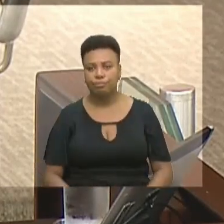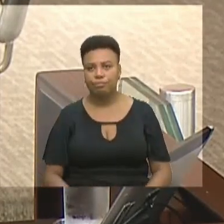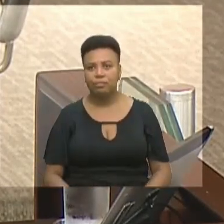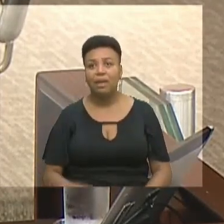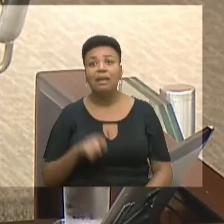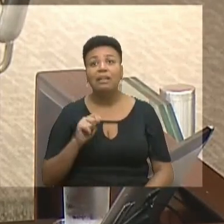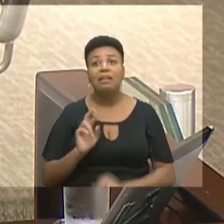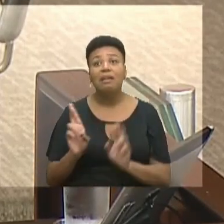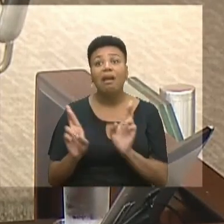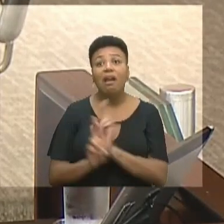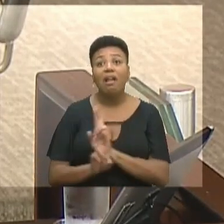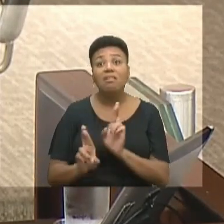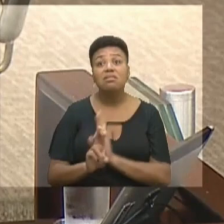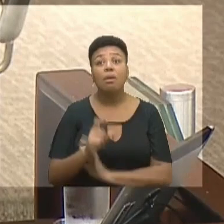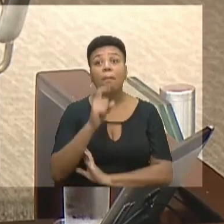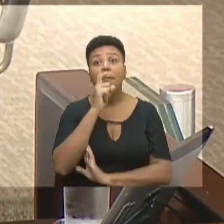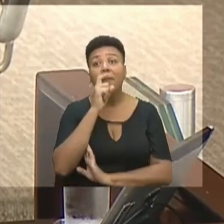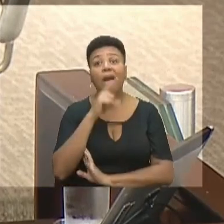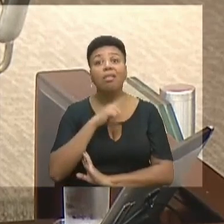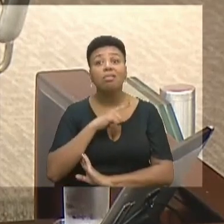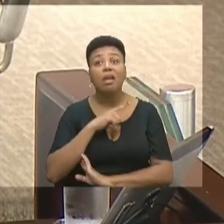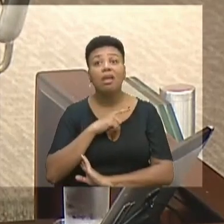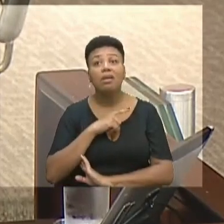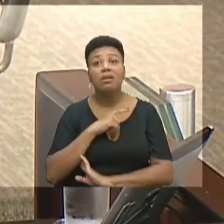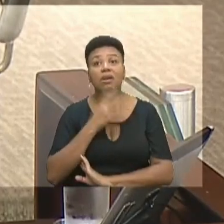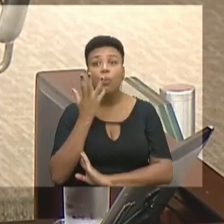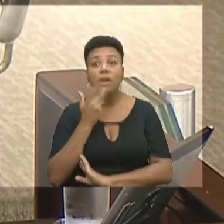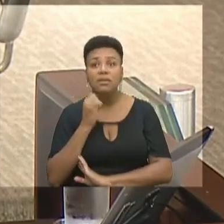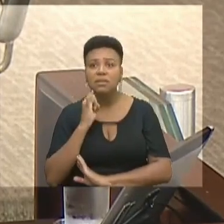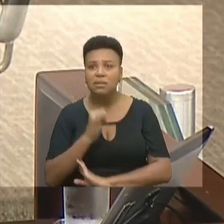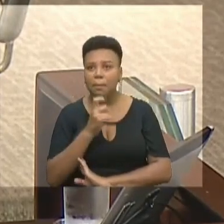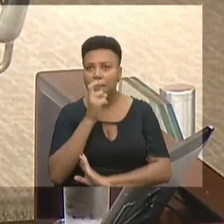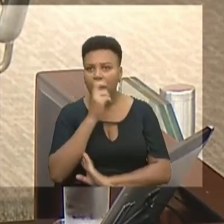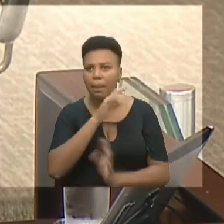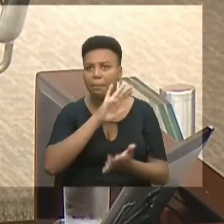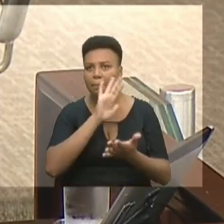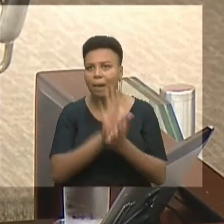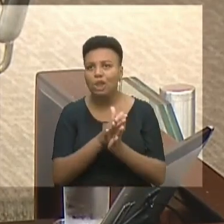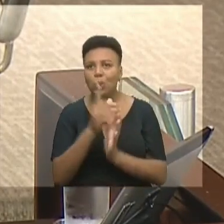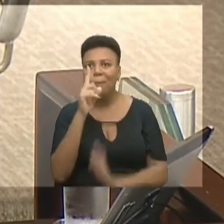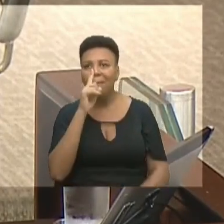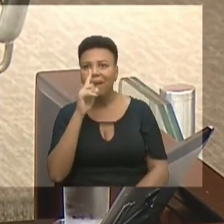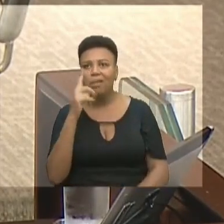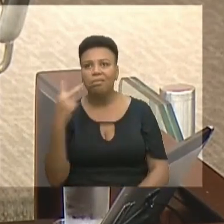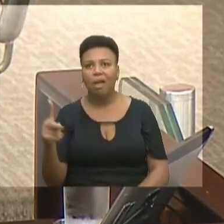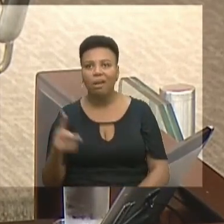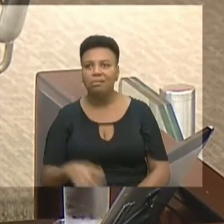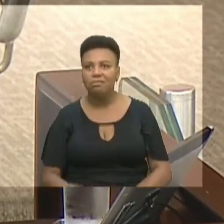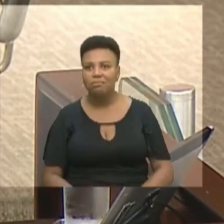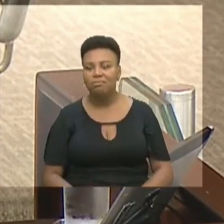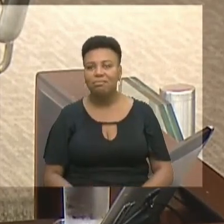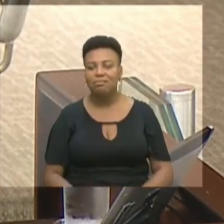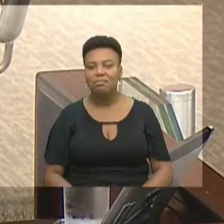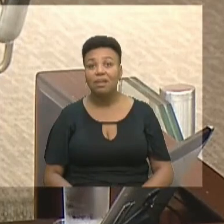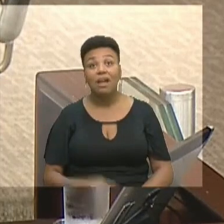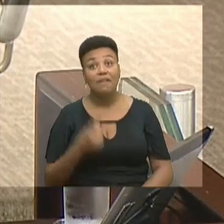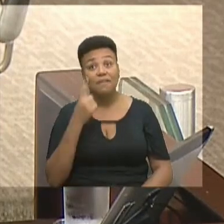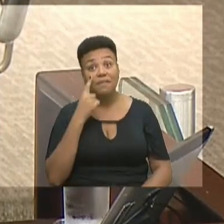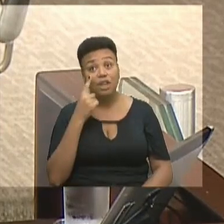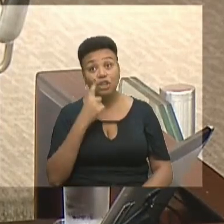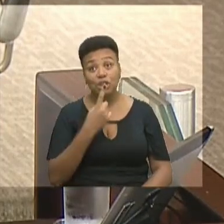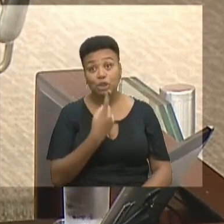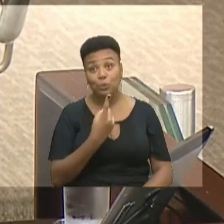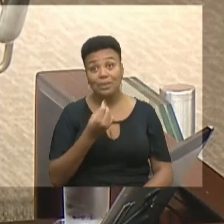que relacionamento esse pai vai ter com as crianças sendo que matou a mãe delas e veja que do